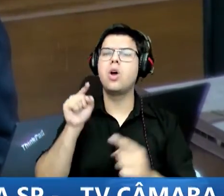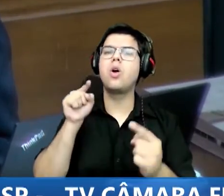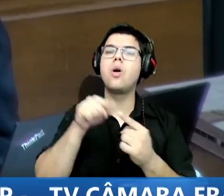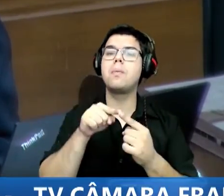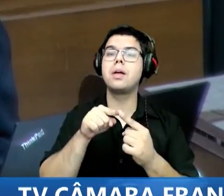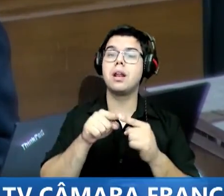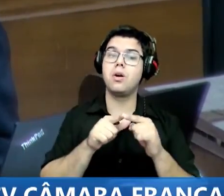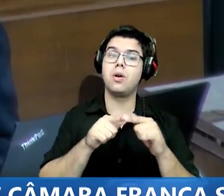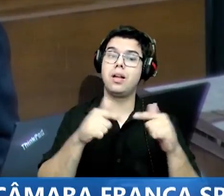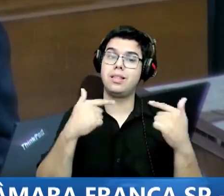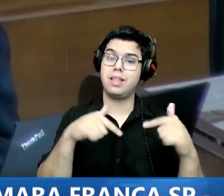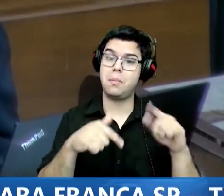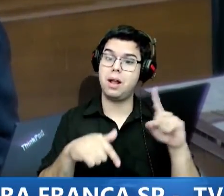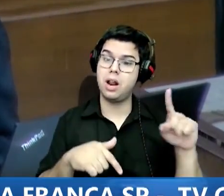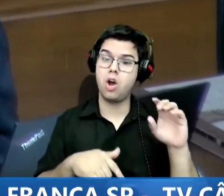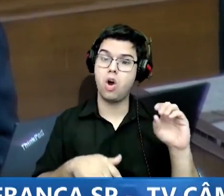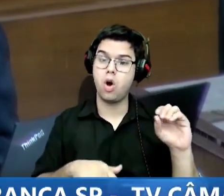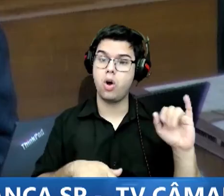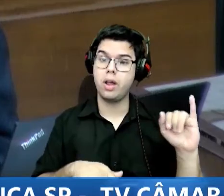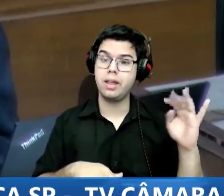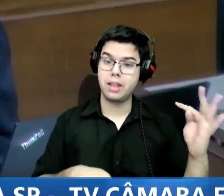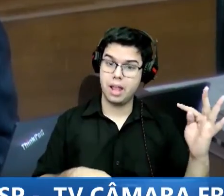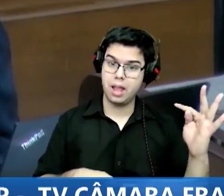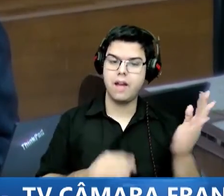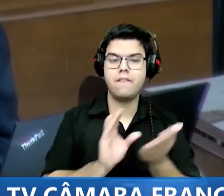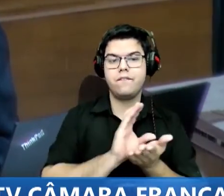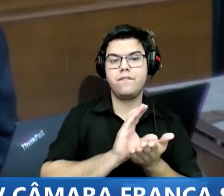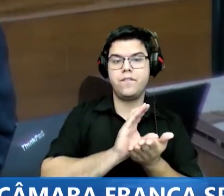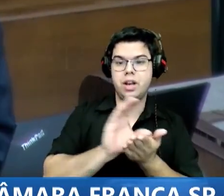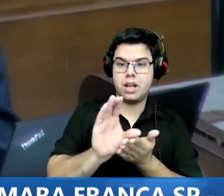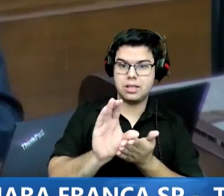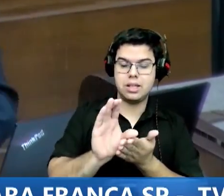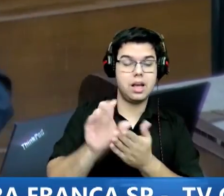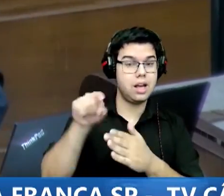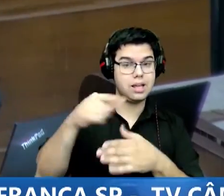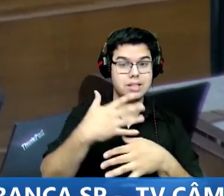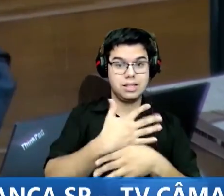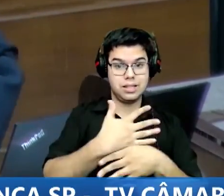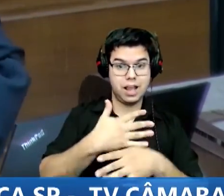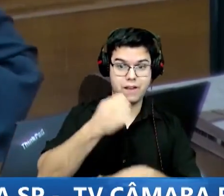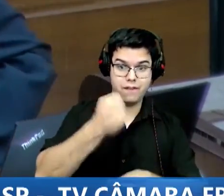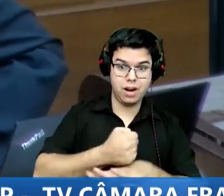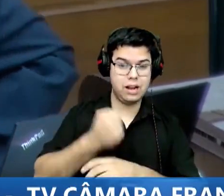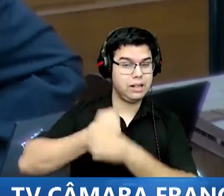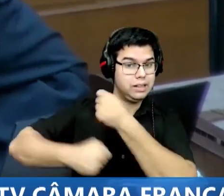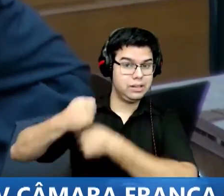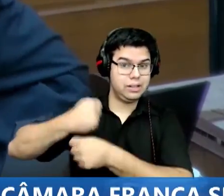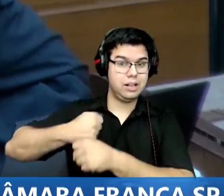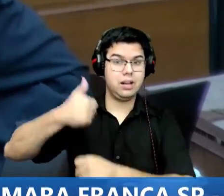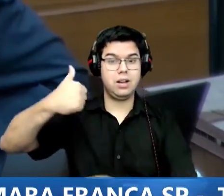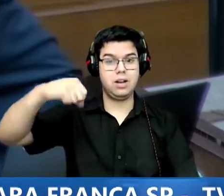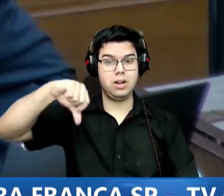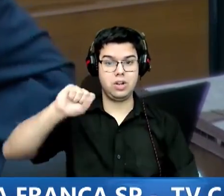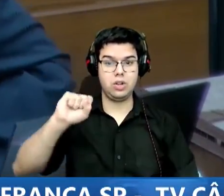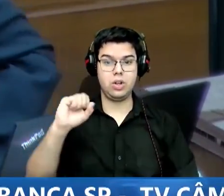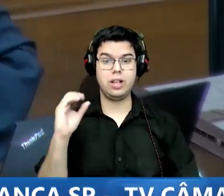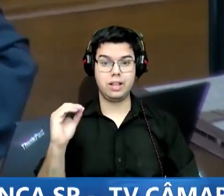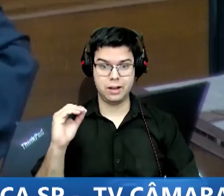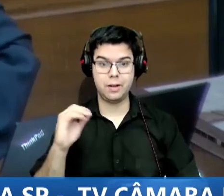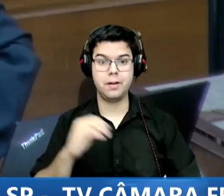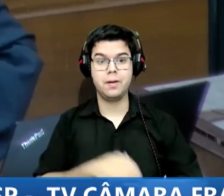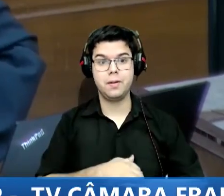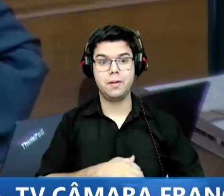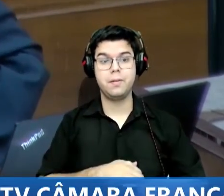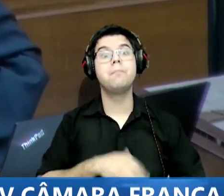OIT financiou na cidade de Franca nos anos 80. E que, inclusive, a pessoa que coordenou aquele